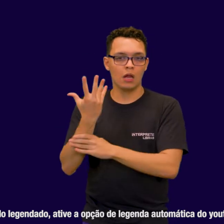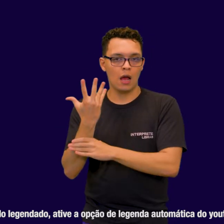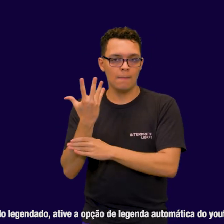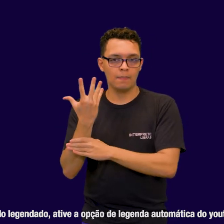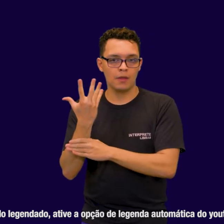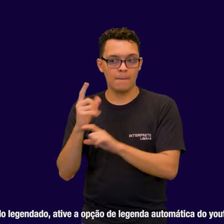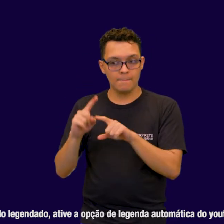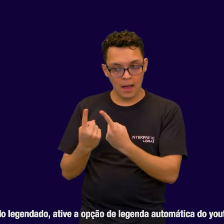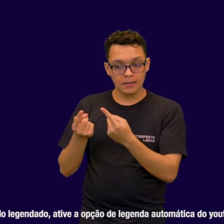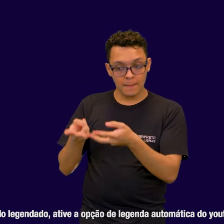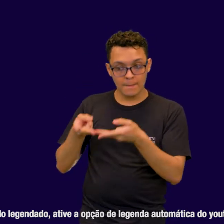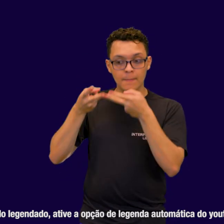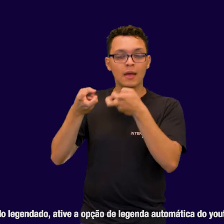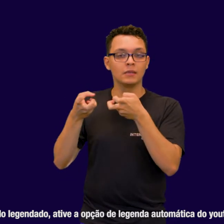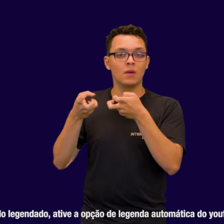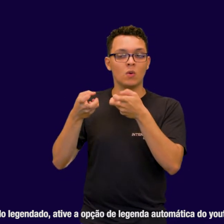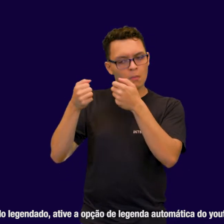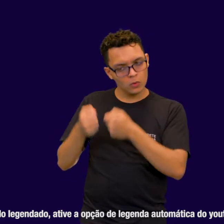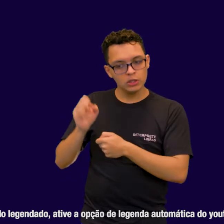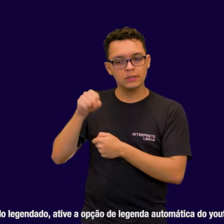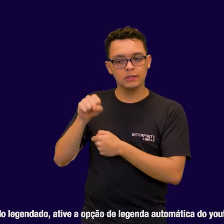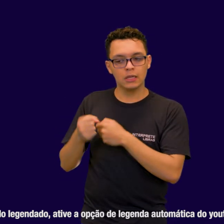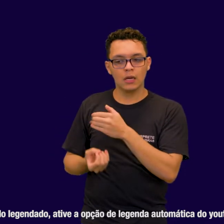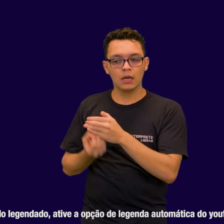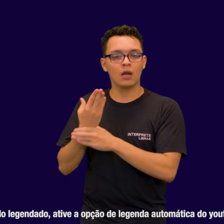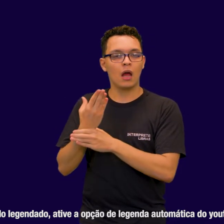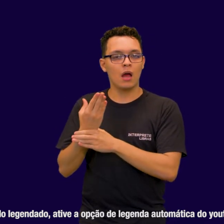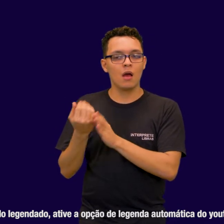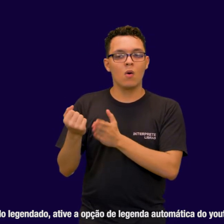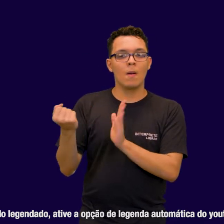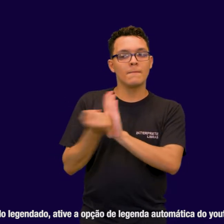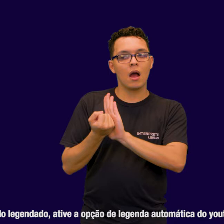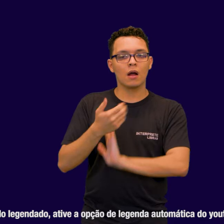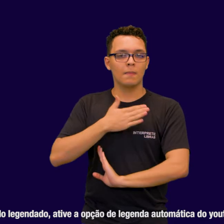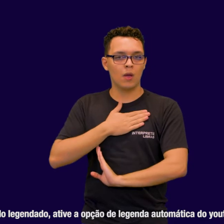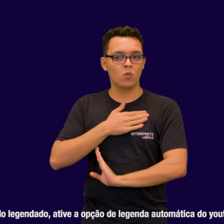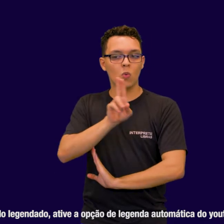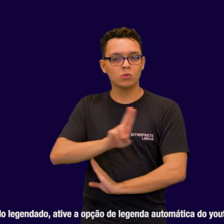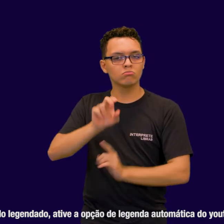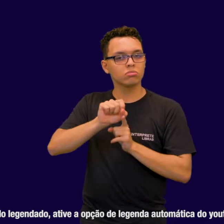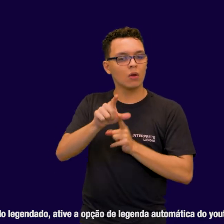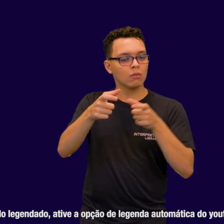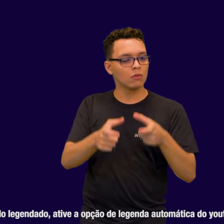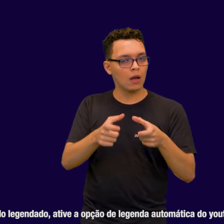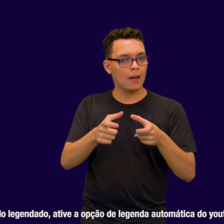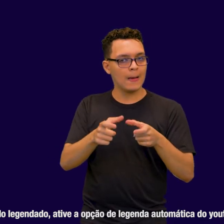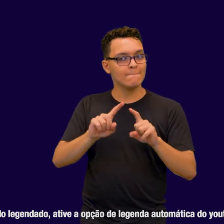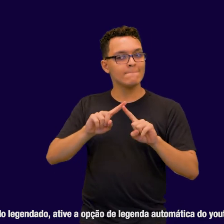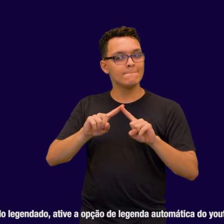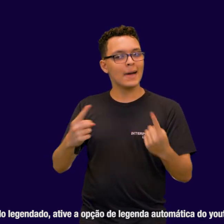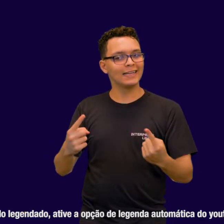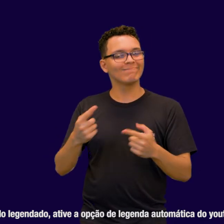sua receita de cerveja numa fábrica já estabelecida. Aí entra-se num outro problema, que é quem